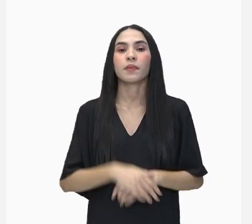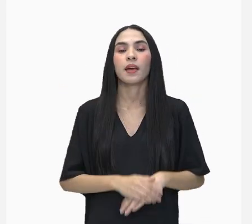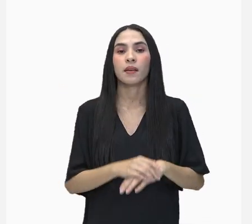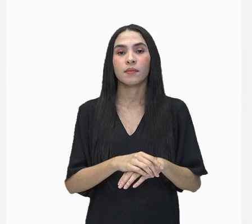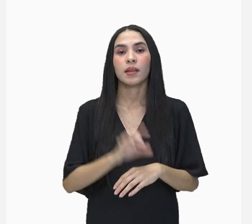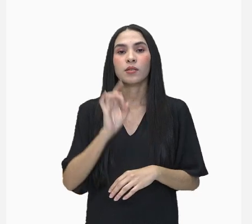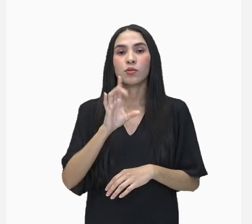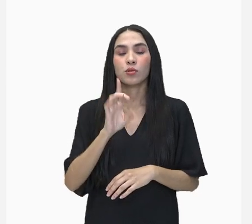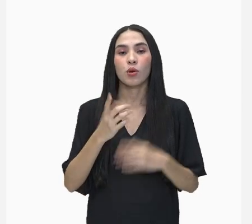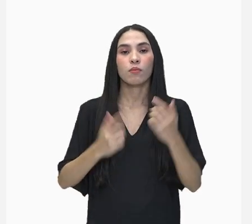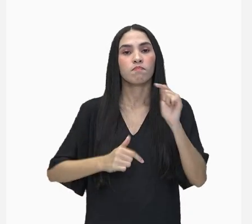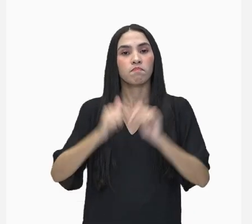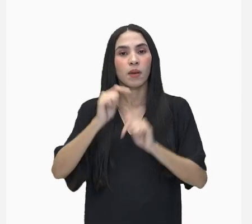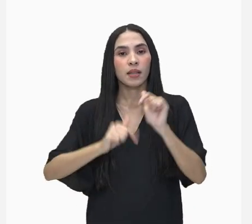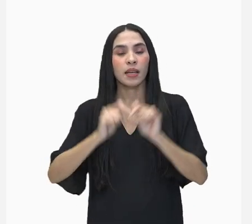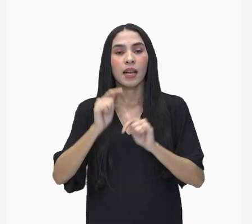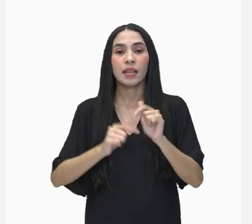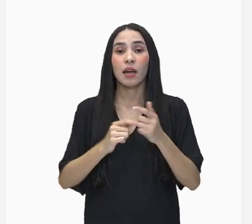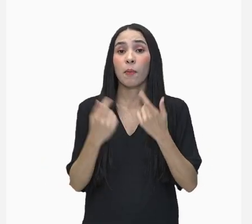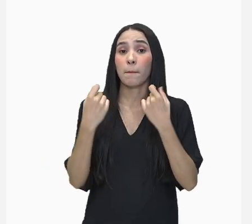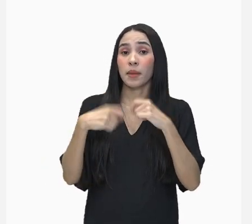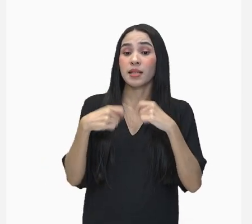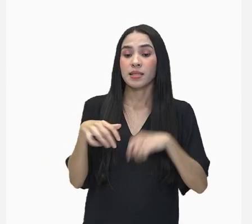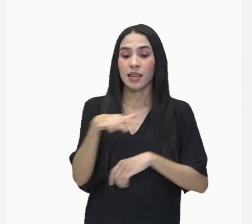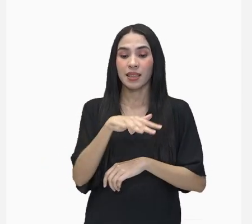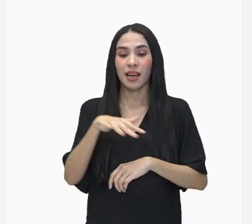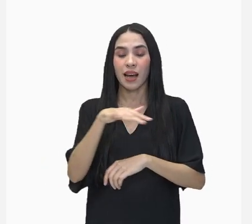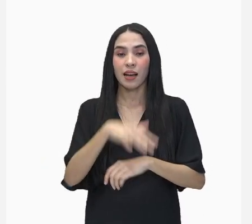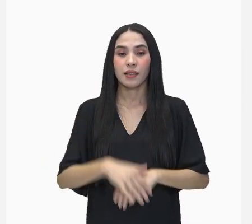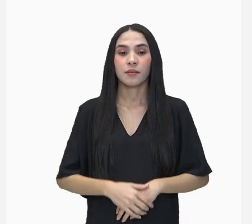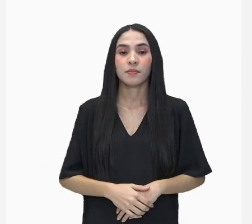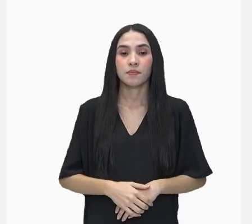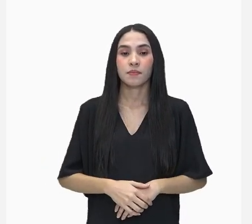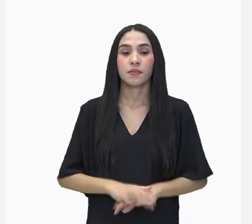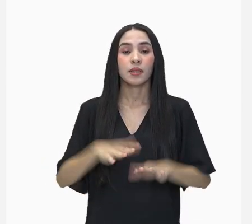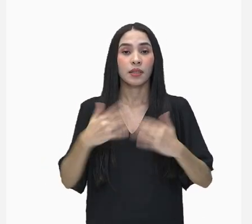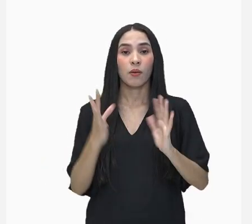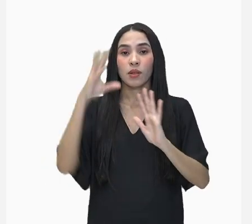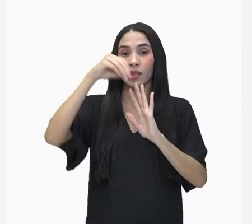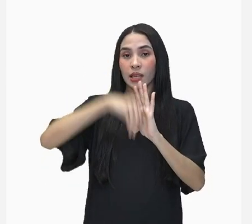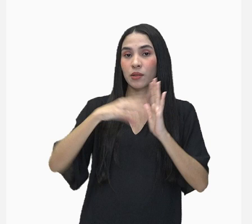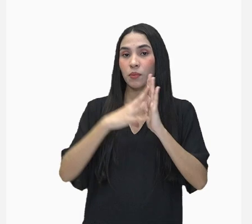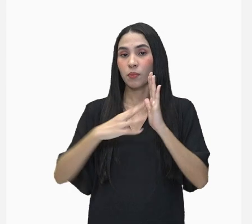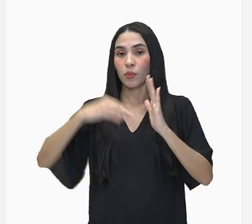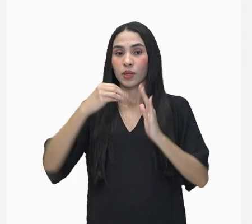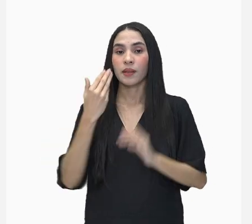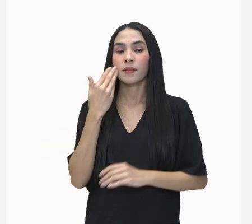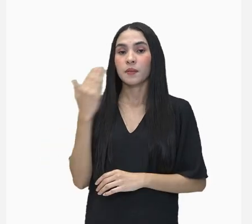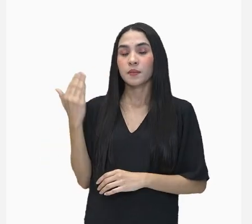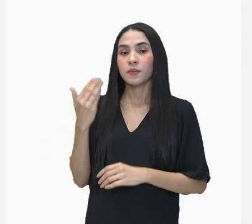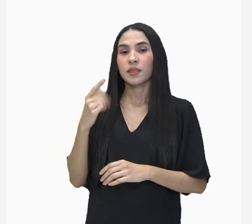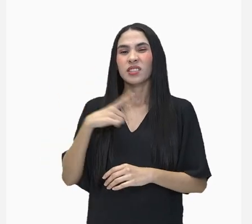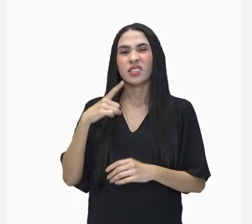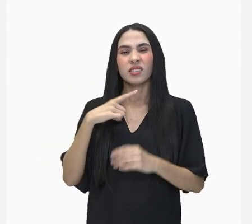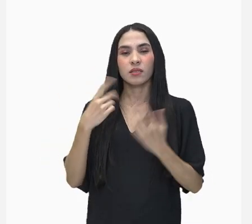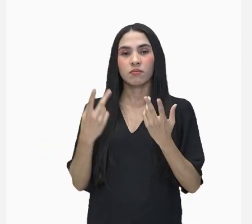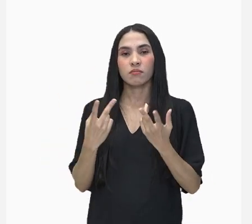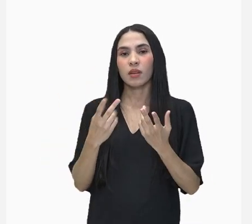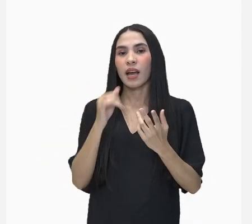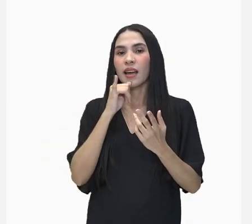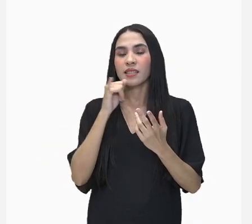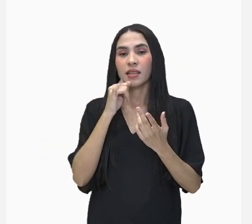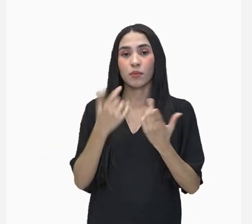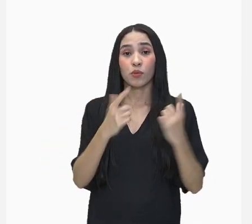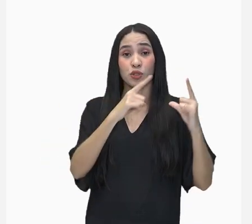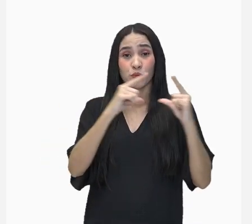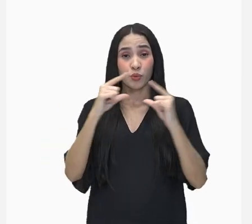apenas atendendo à demanda do mercado. Então, dentro desse modelo do toyotismo, ele visava aí eliminar o estoque.